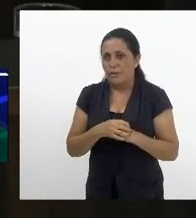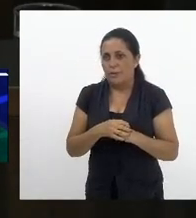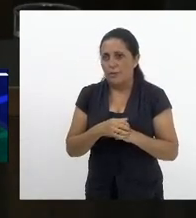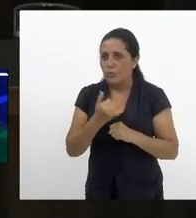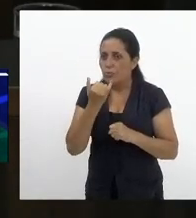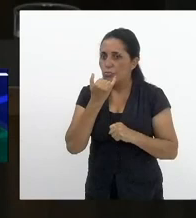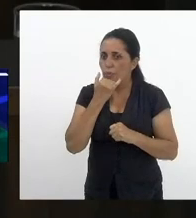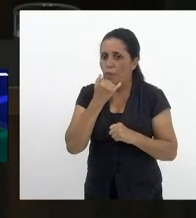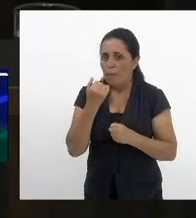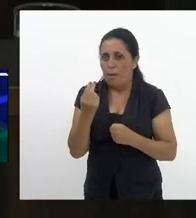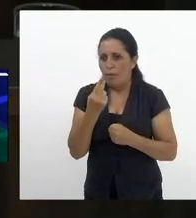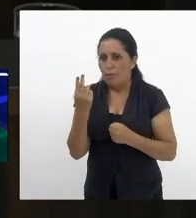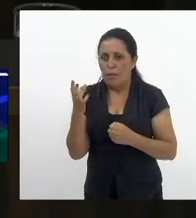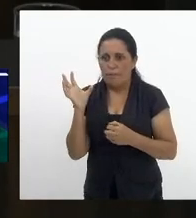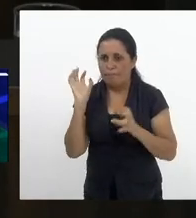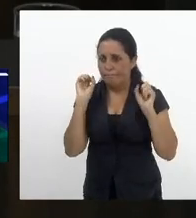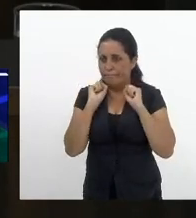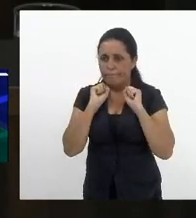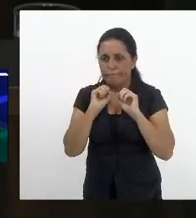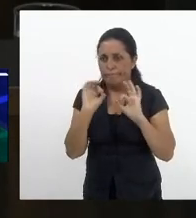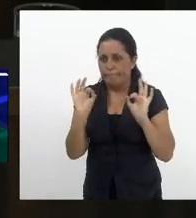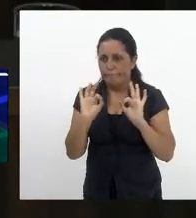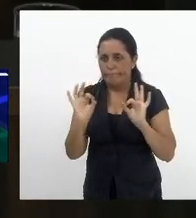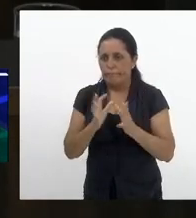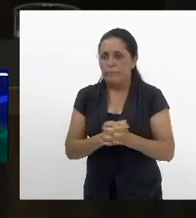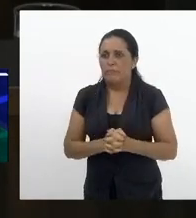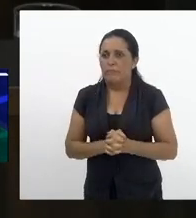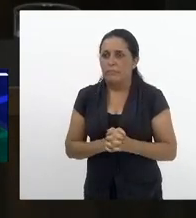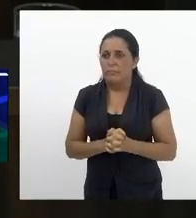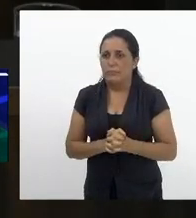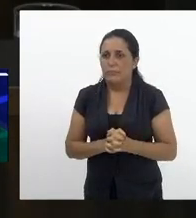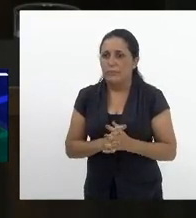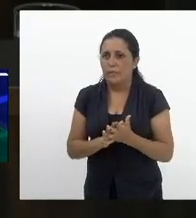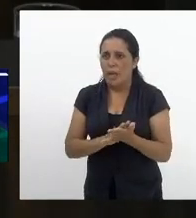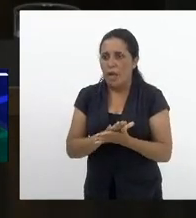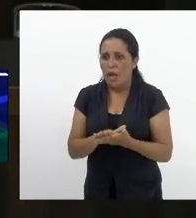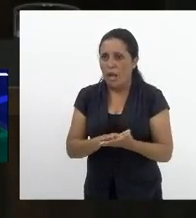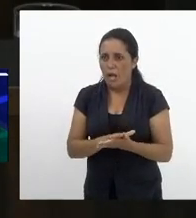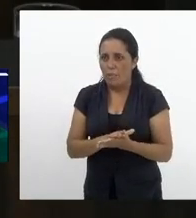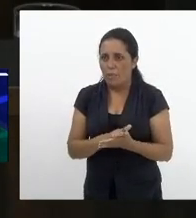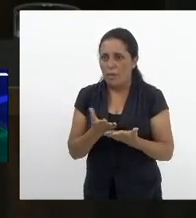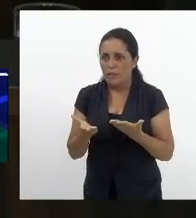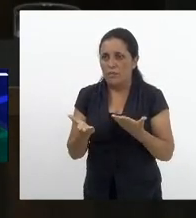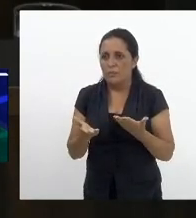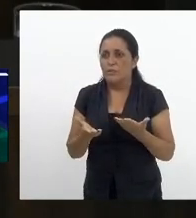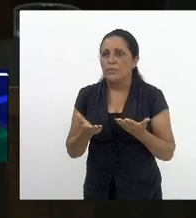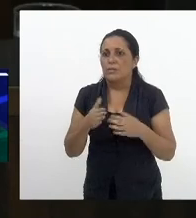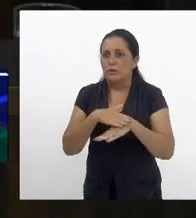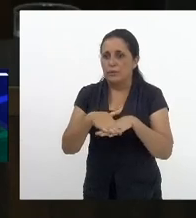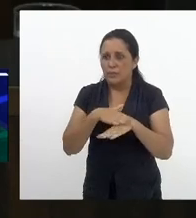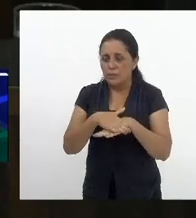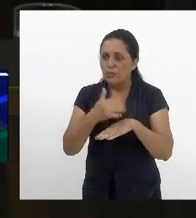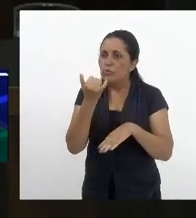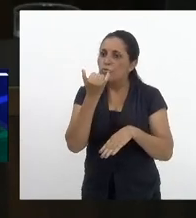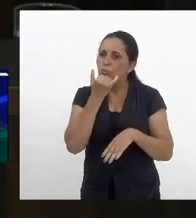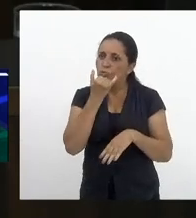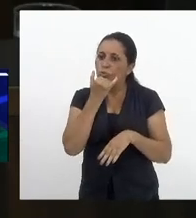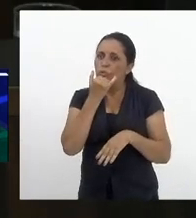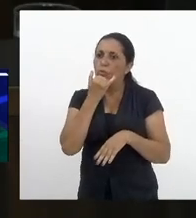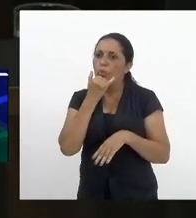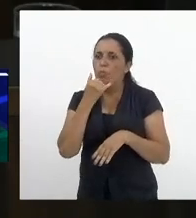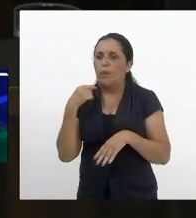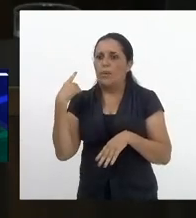deputada, mas não temos como lhe ouvir aqui. Então, nada mais havendo a tratar, com as nossas desculpas à deputada